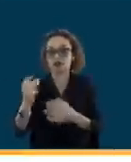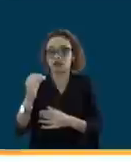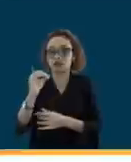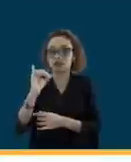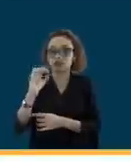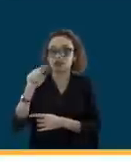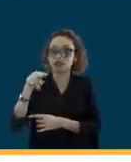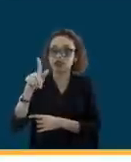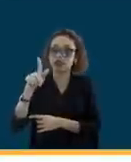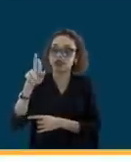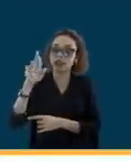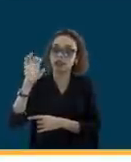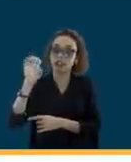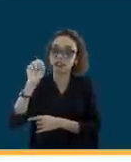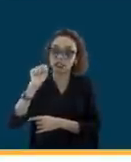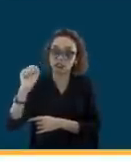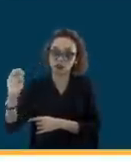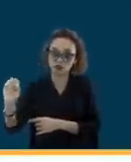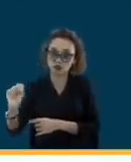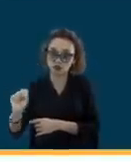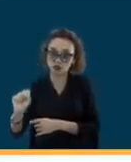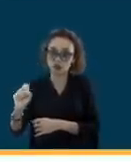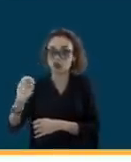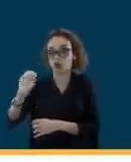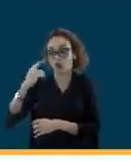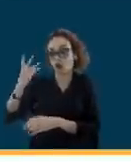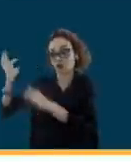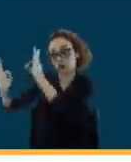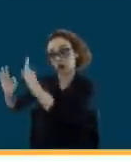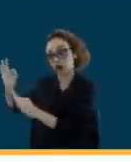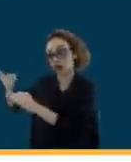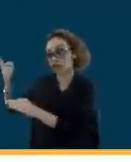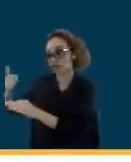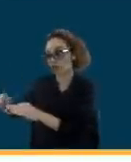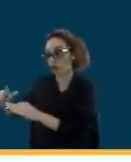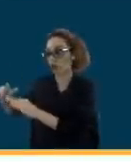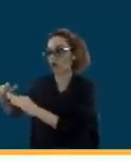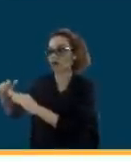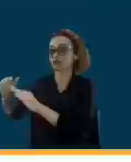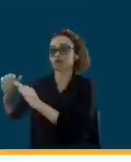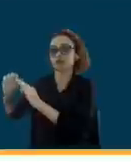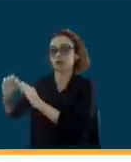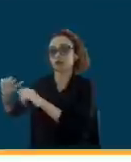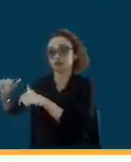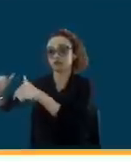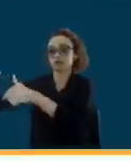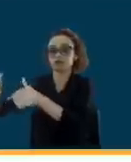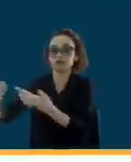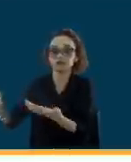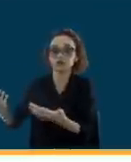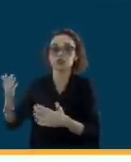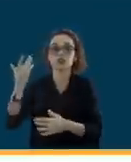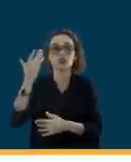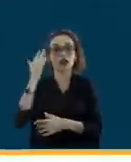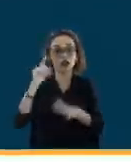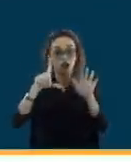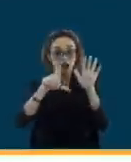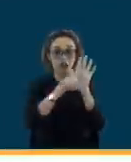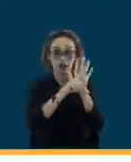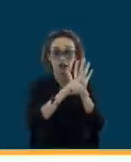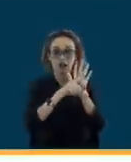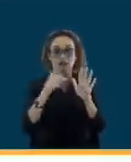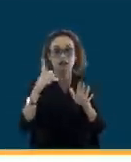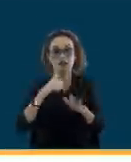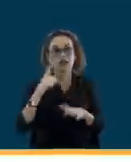o festival para que ele siga acontecendo. A lei tem essa lógica, ela tem uma construção